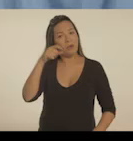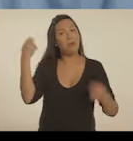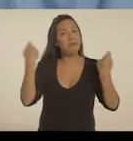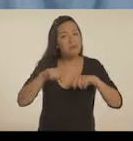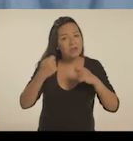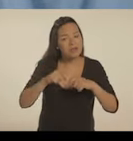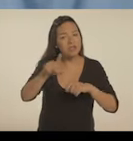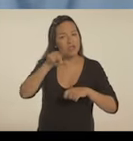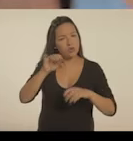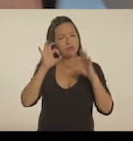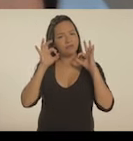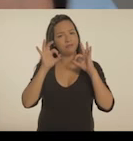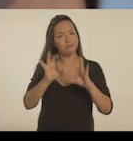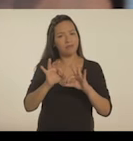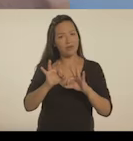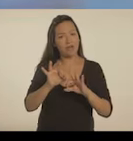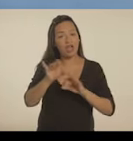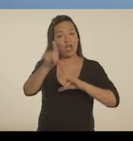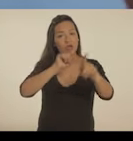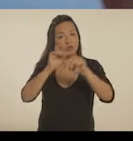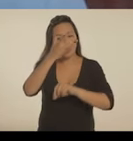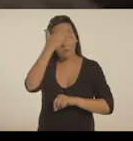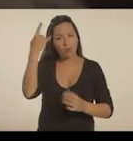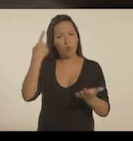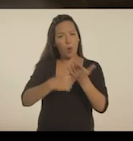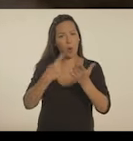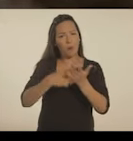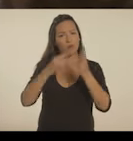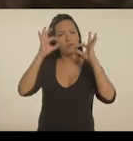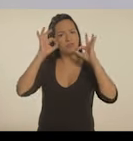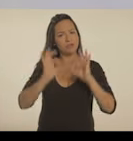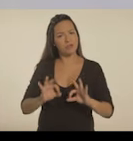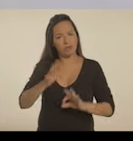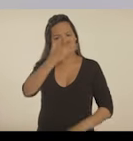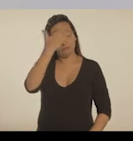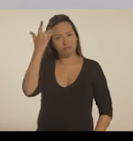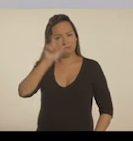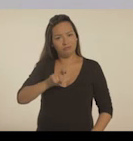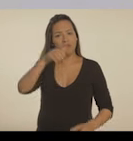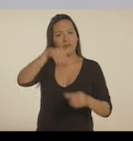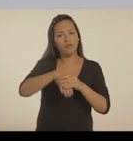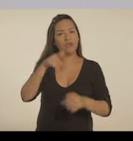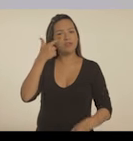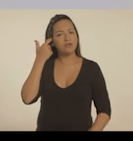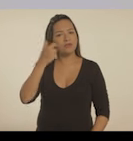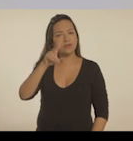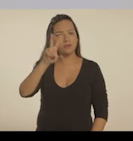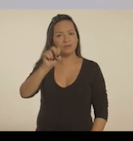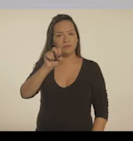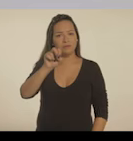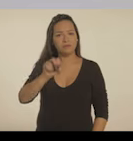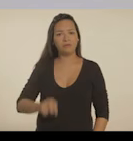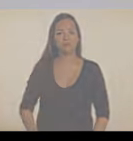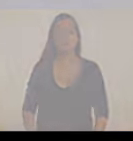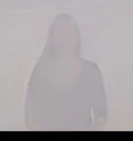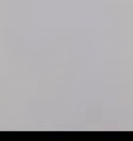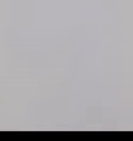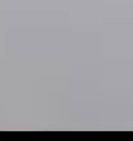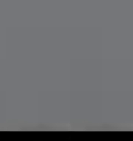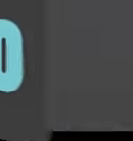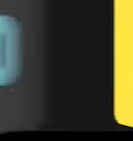decidir. Faça valer o seu voto. Escolha alguém que tem compromisso de verdade com as pessoas. Vote Freixo